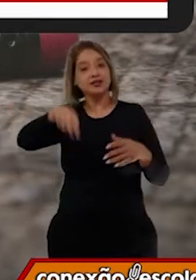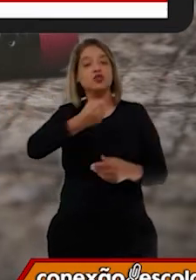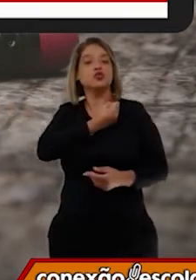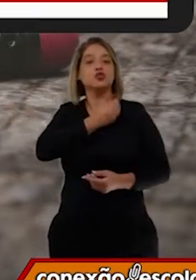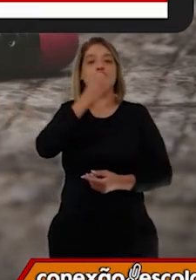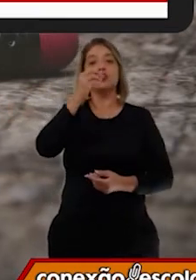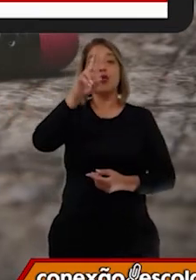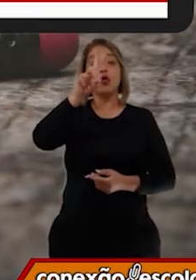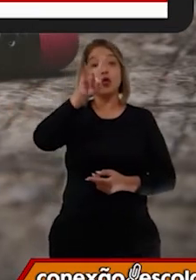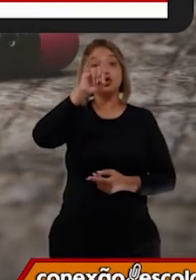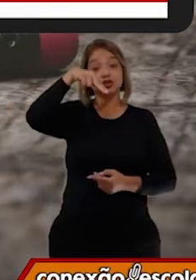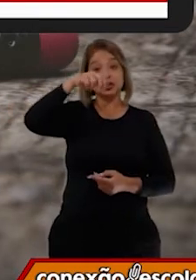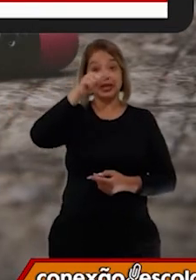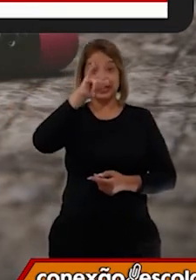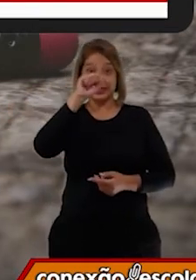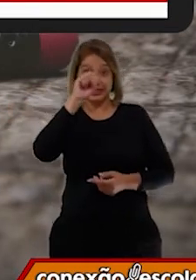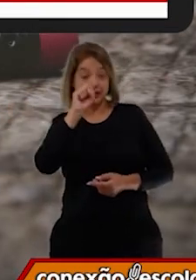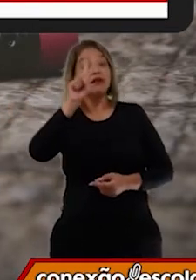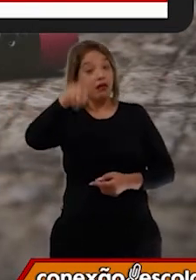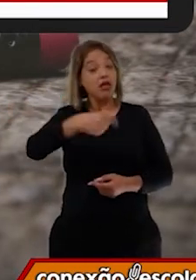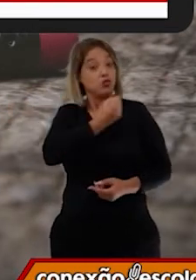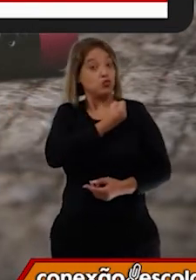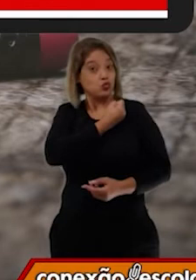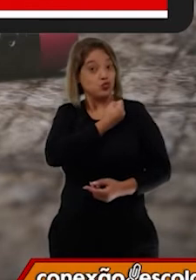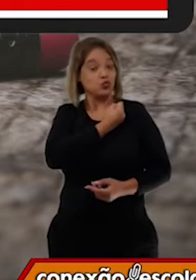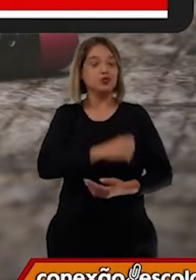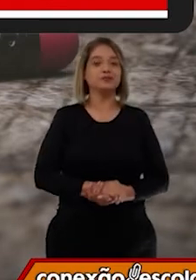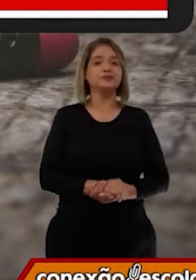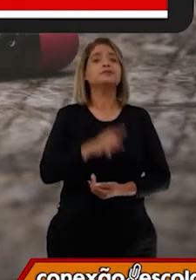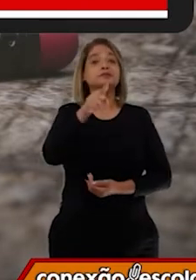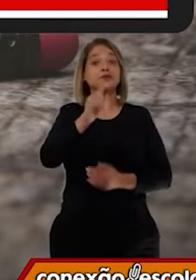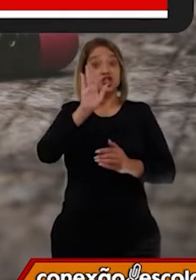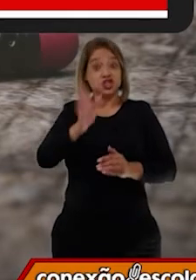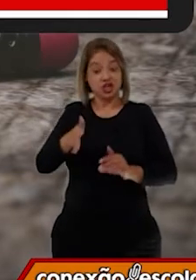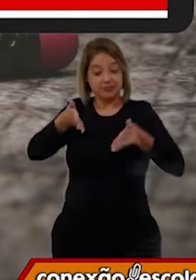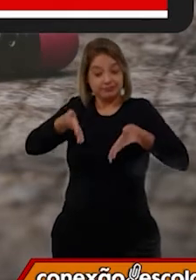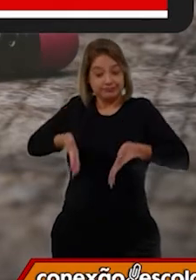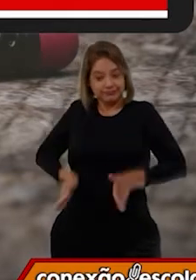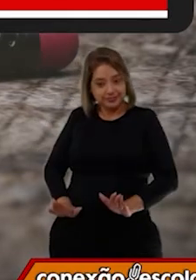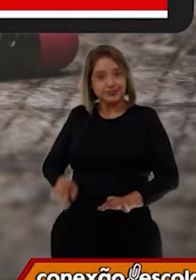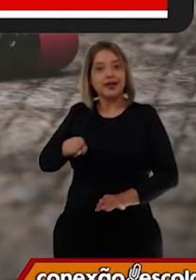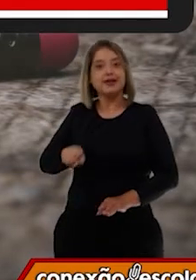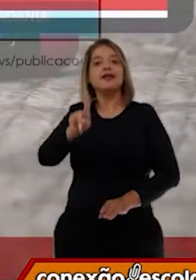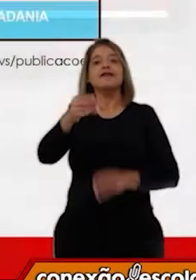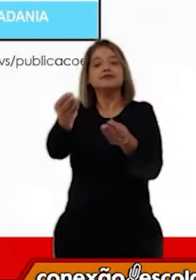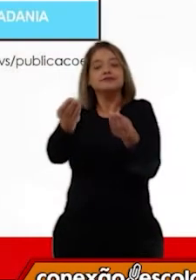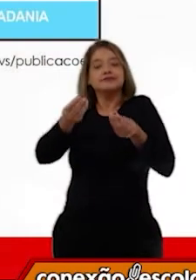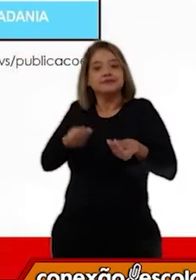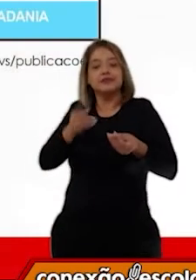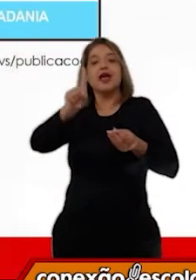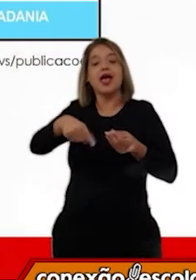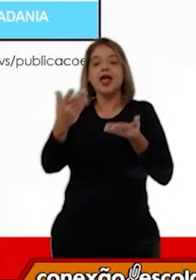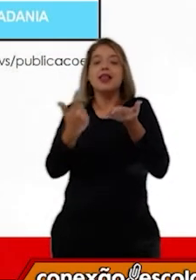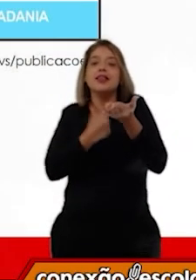ordinais. Então, são números também, né? E quando você nasce, você recebe uma caderneta de